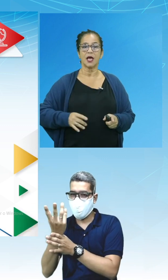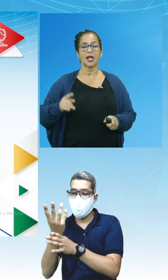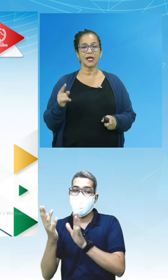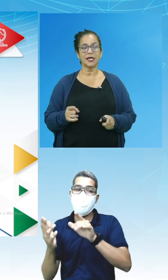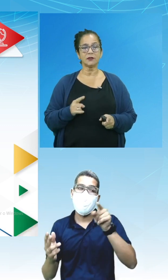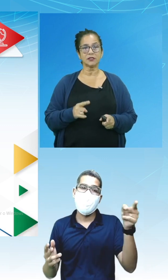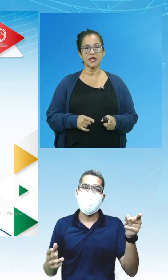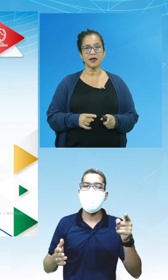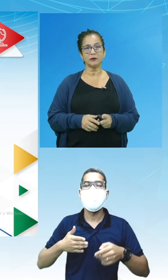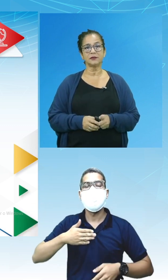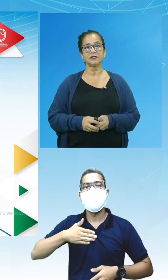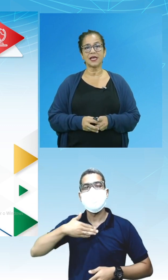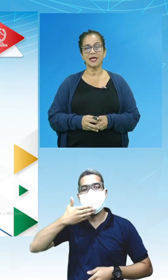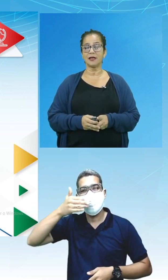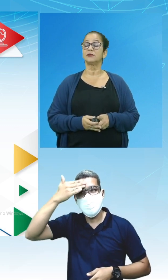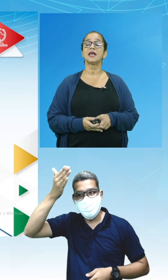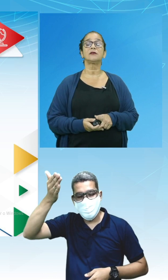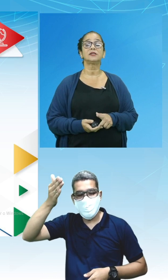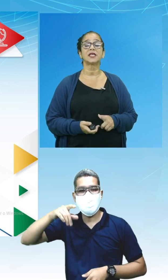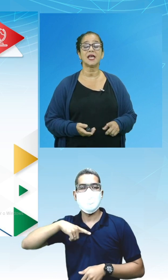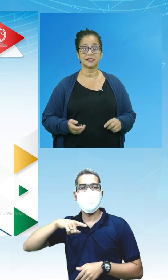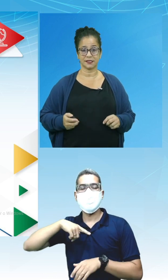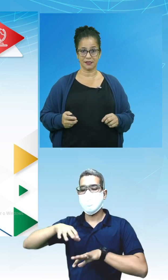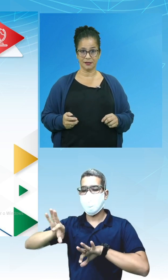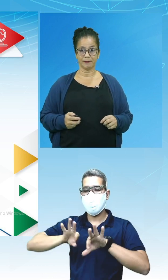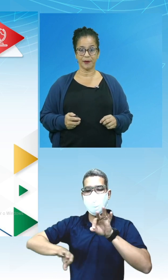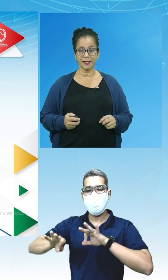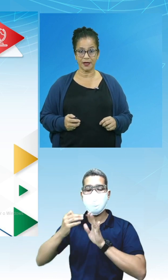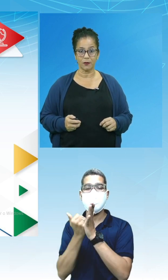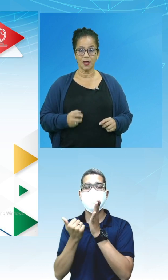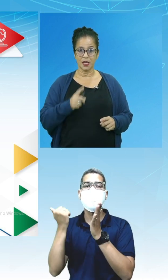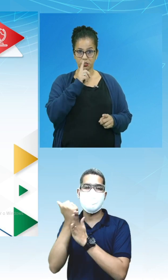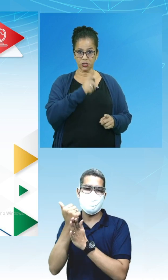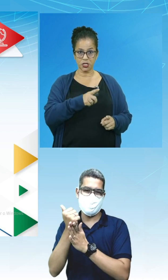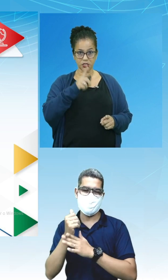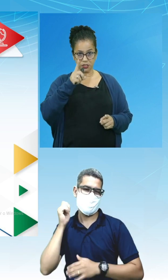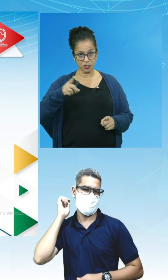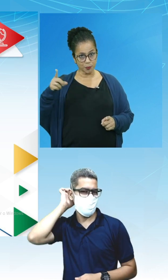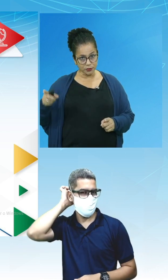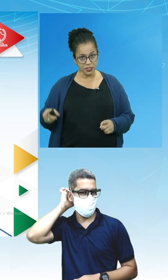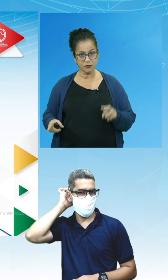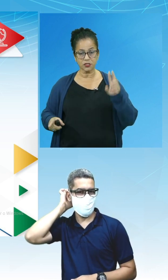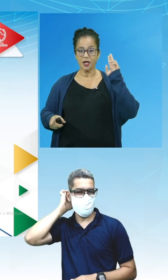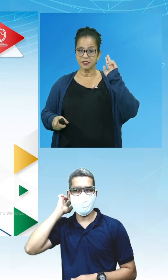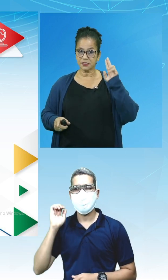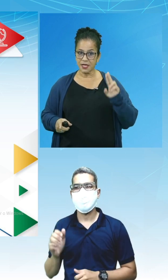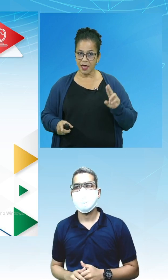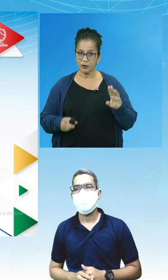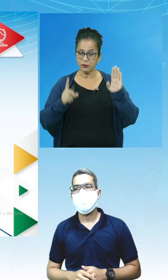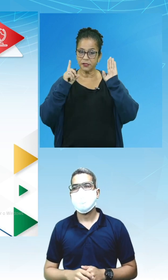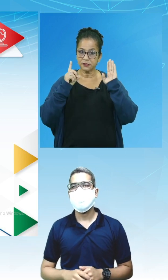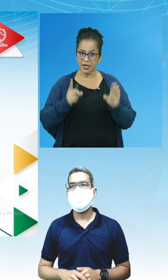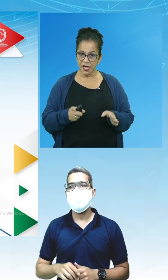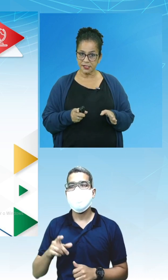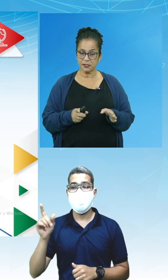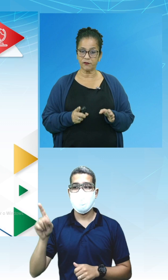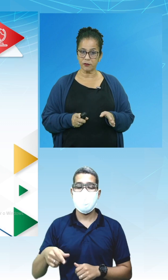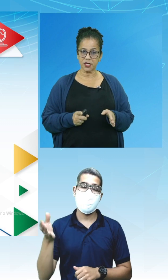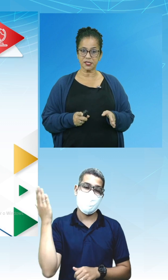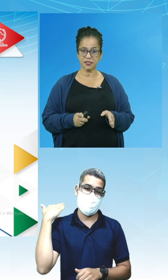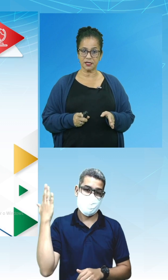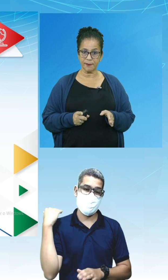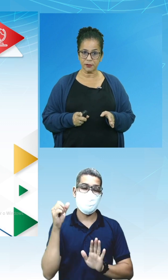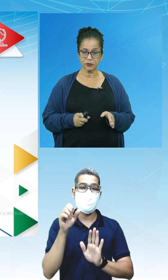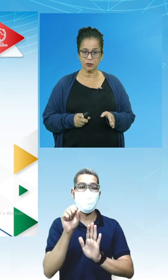árabes. Entre o século XIII, perdão. X, 3 pontinhos, século XIII. Não